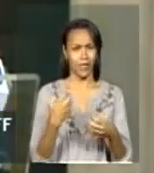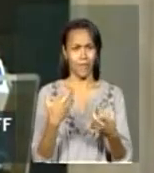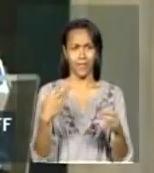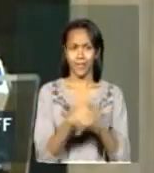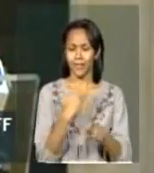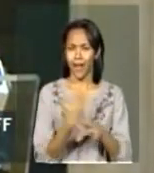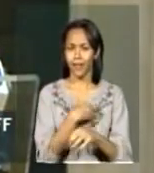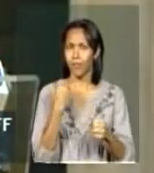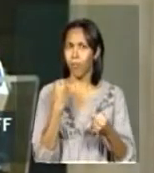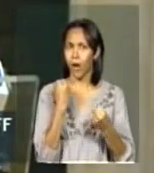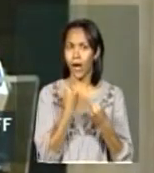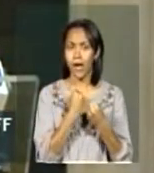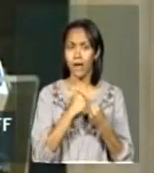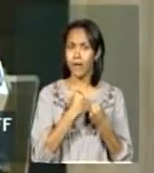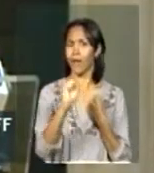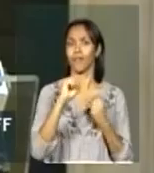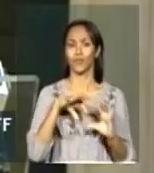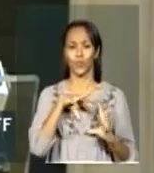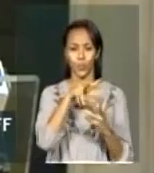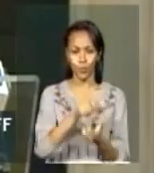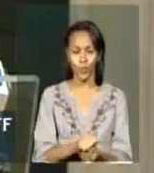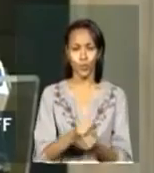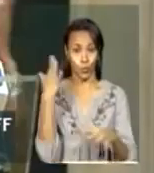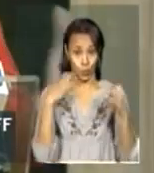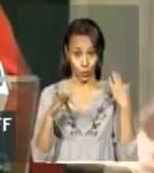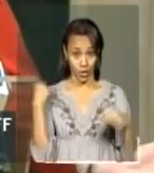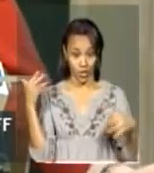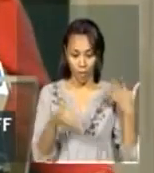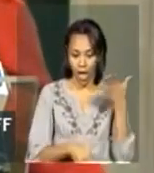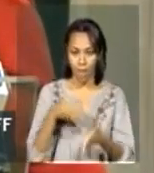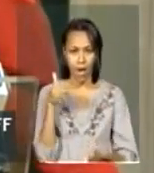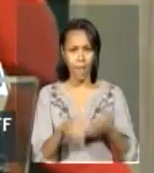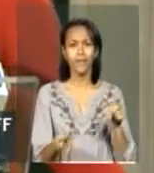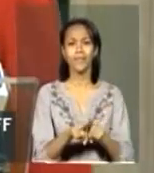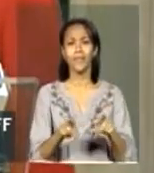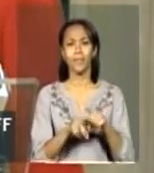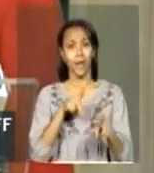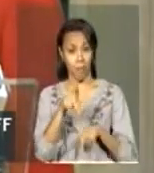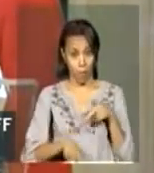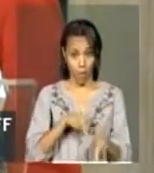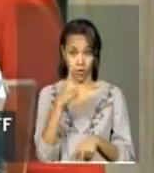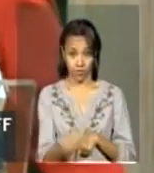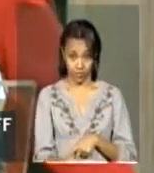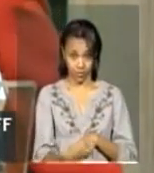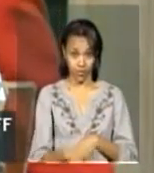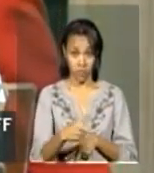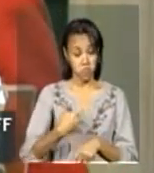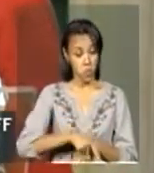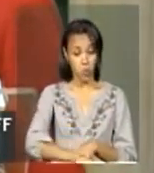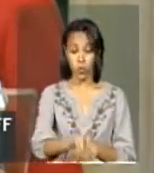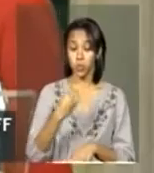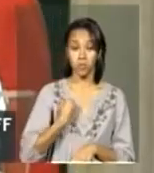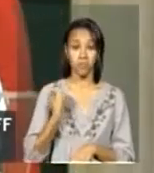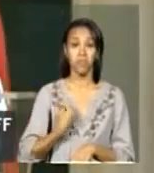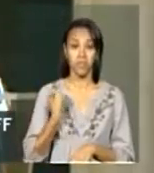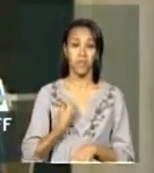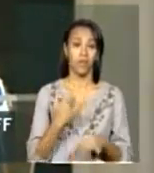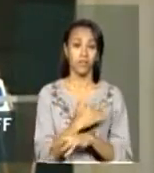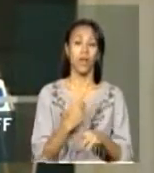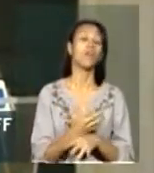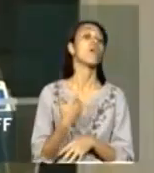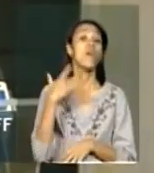mundo, com os turistas chegando e a população também. eh, continuando a viver na cidade.